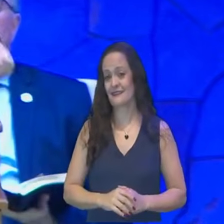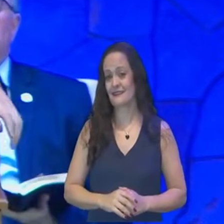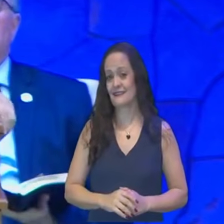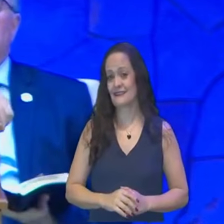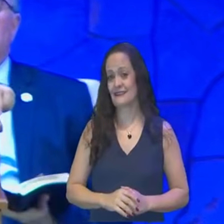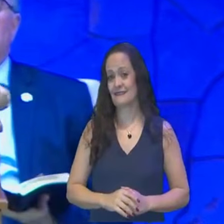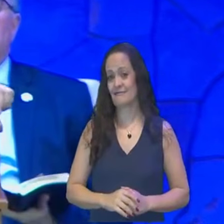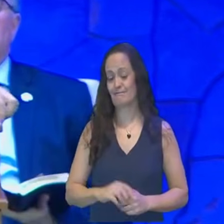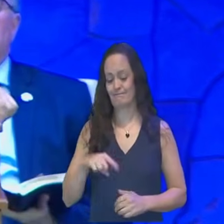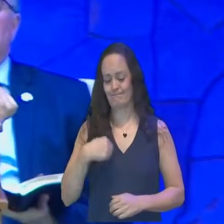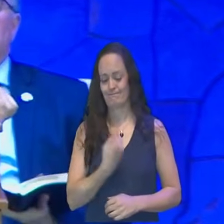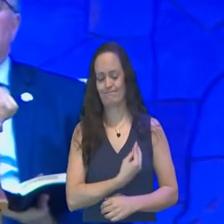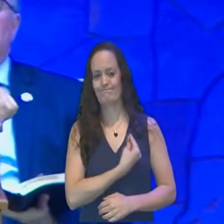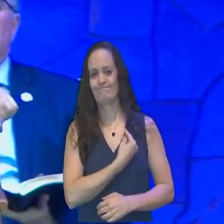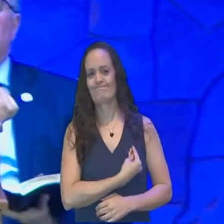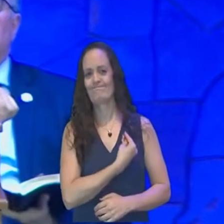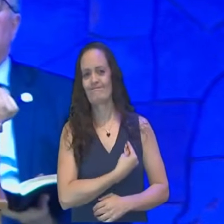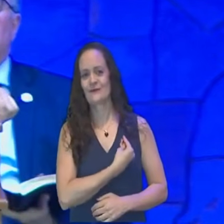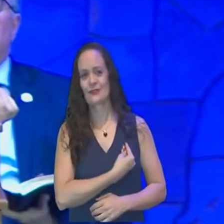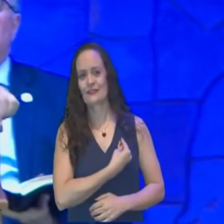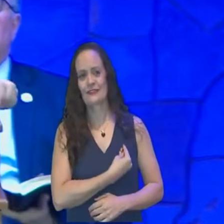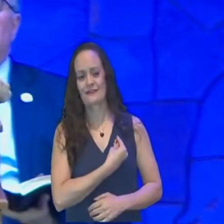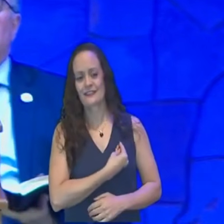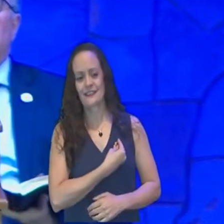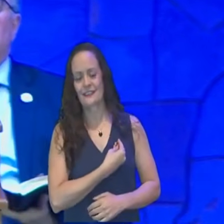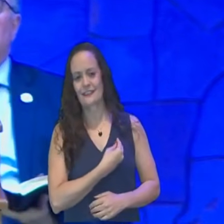Isso nos leva a uma segunda verdade.